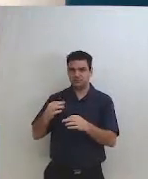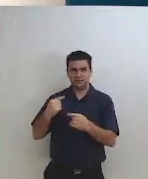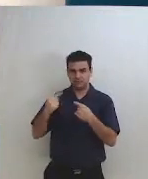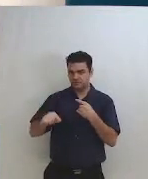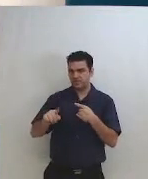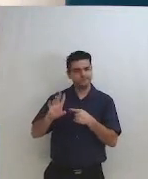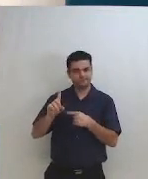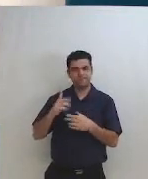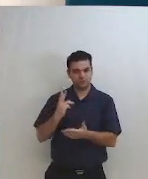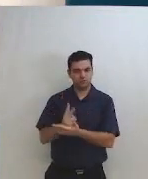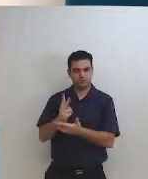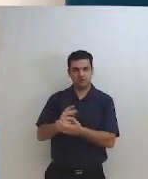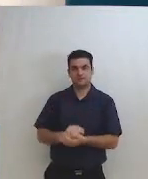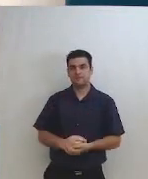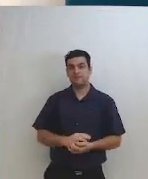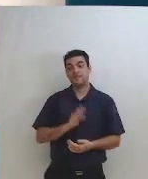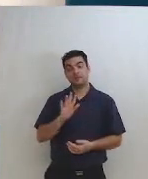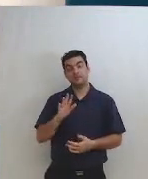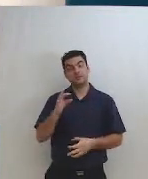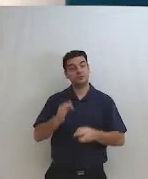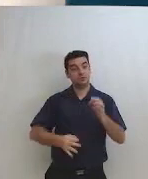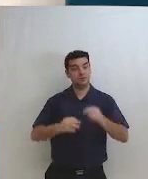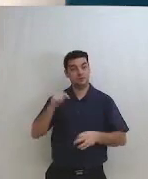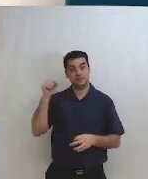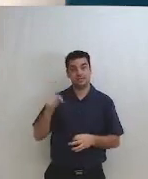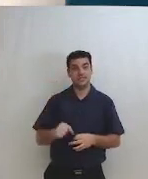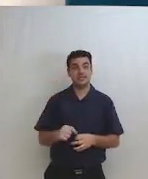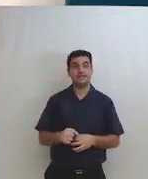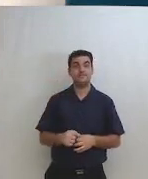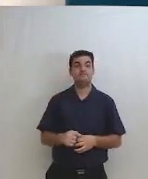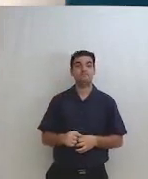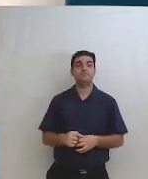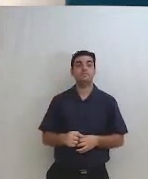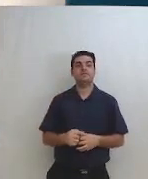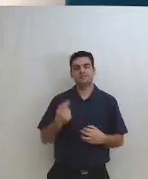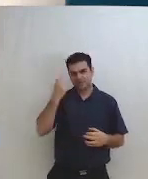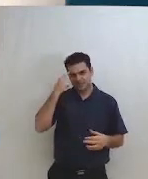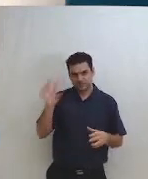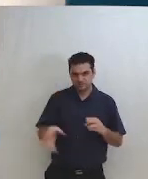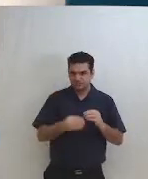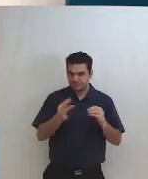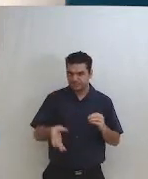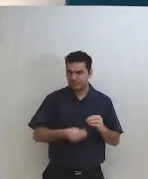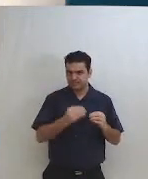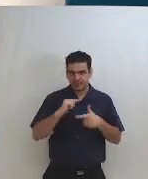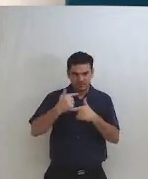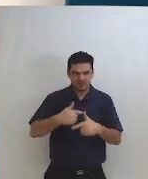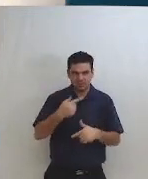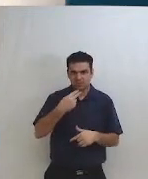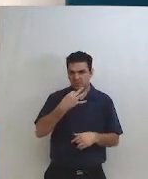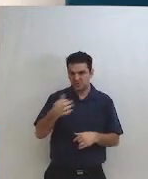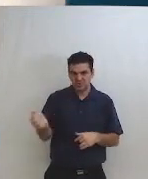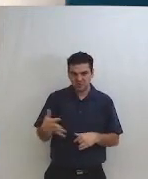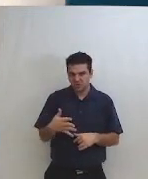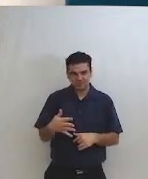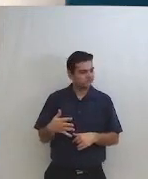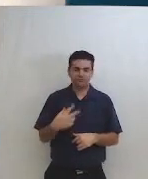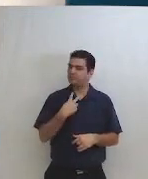A jurisprudência dessa Casa também não admite que se acrescente em agravo regimental argumentos novos que não foram postos no writ